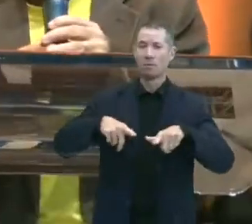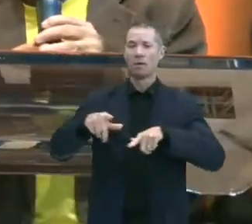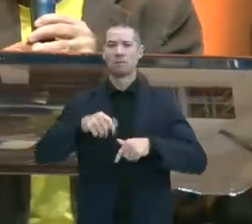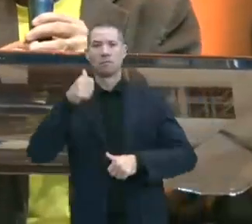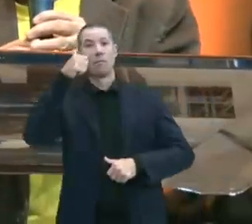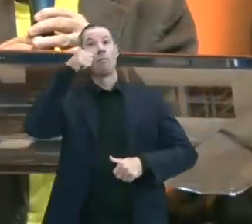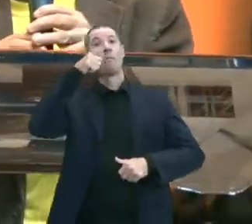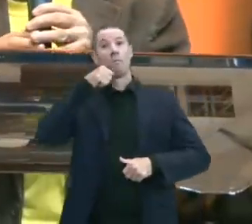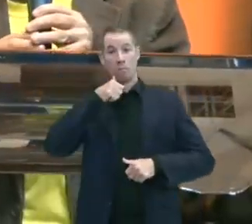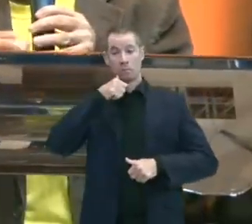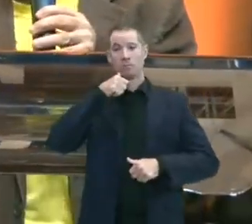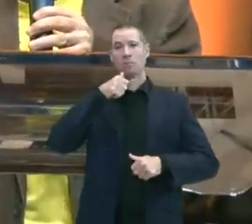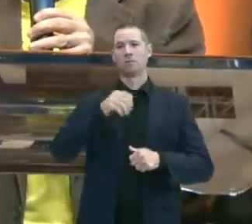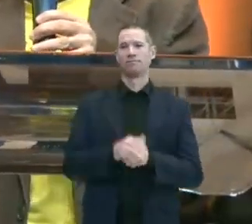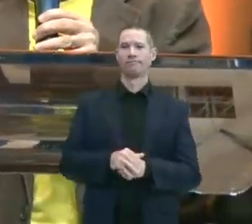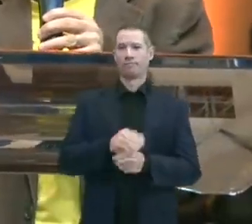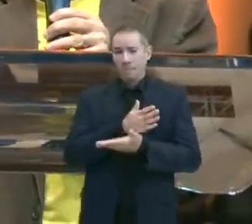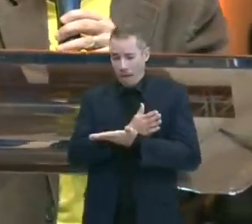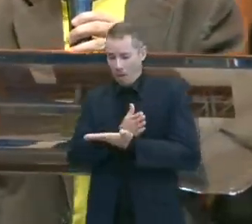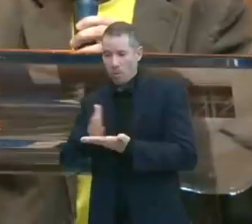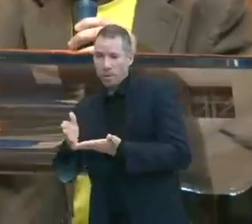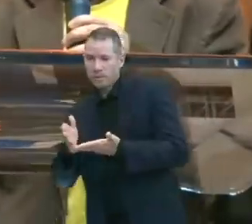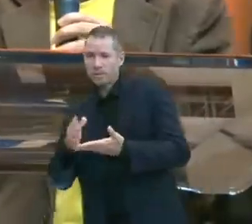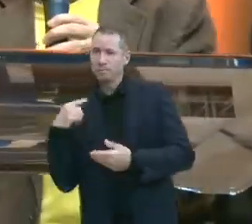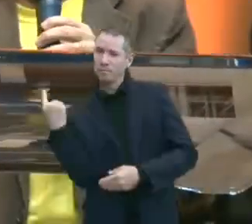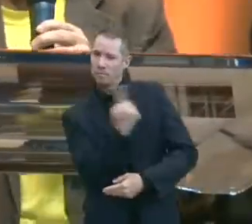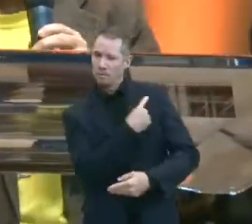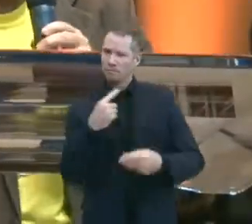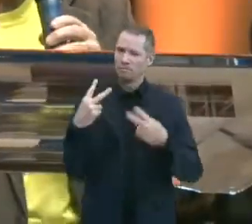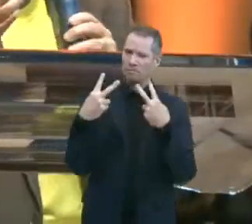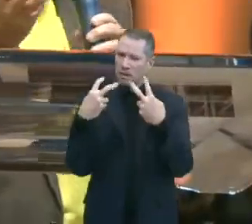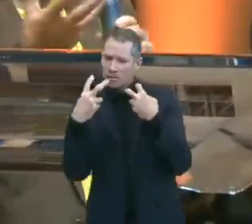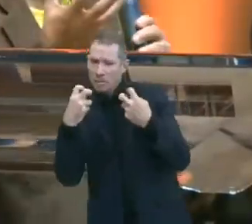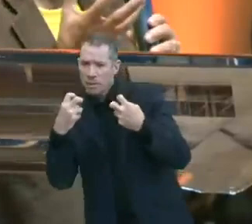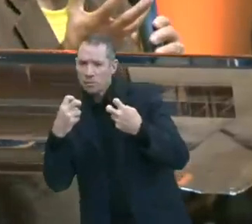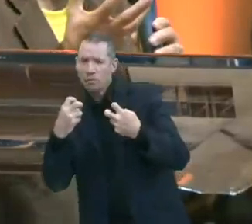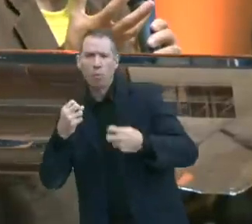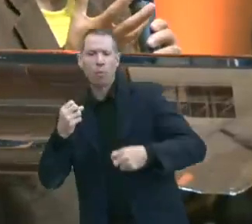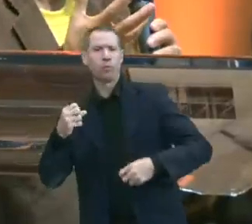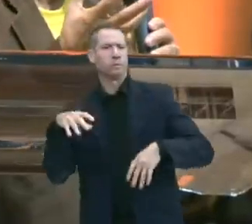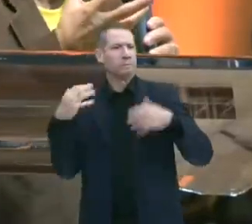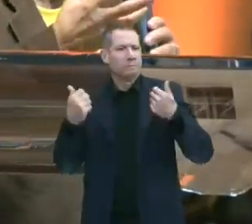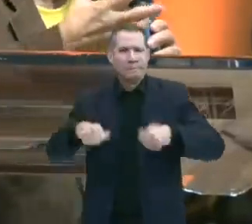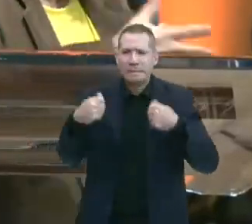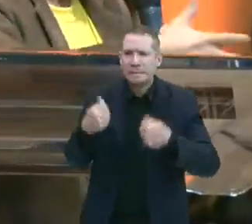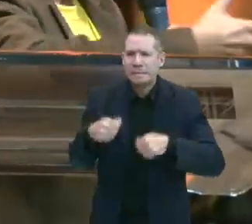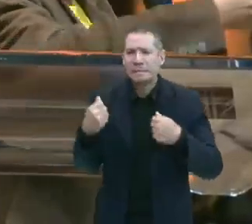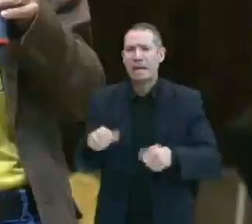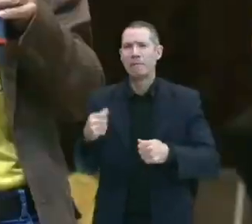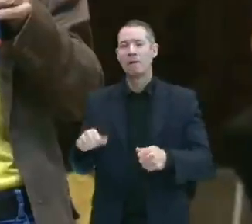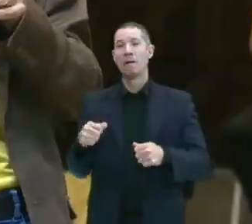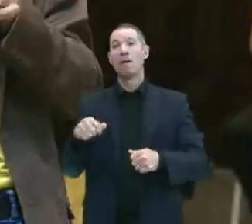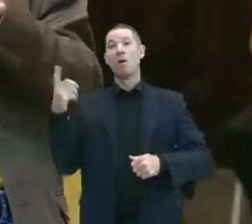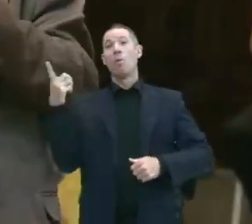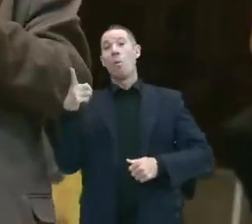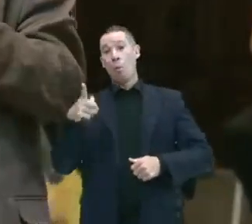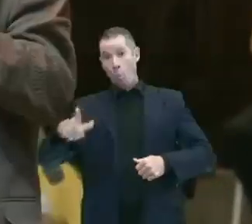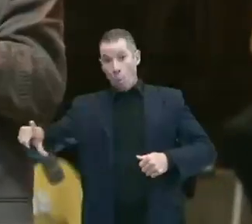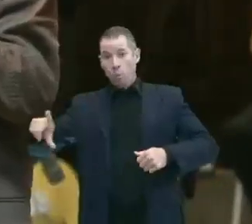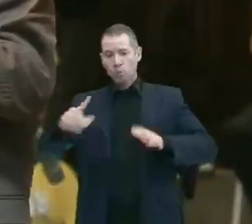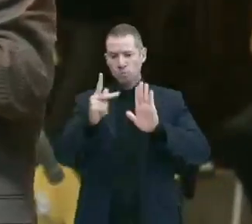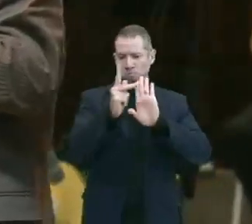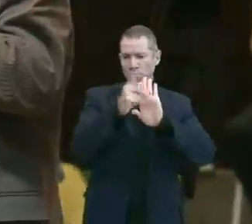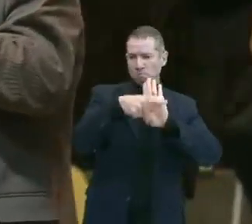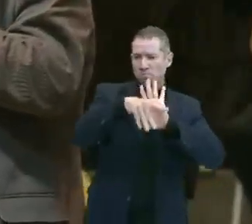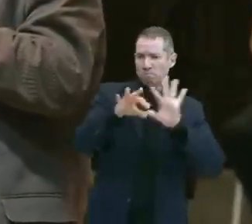as mulheres. Logo no início nós percebemos que esta era uma carência muito grande, porque muitas outras